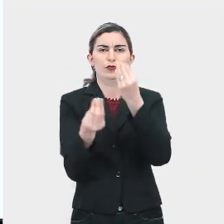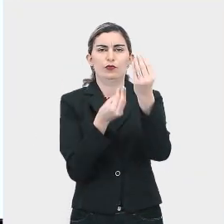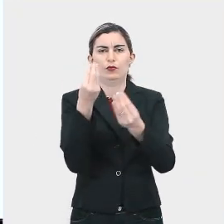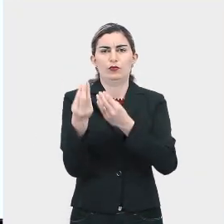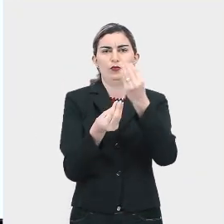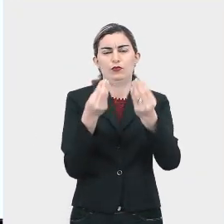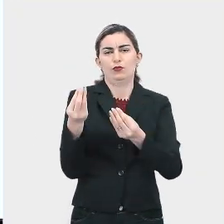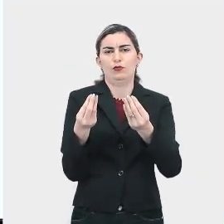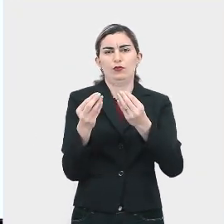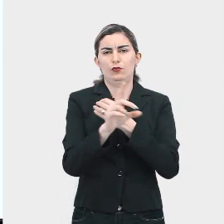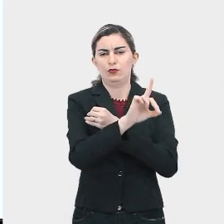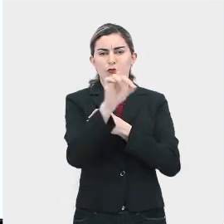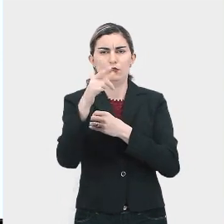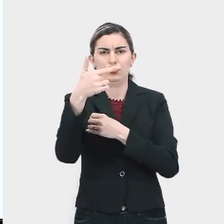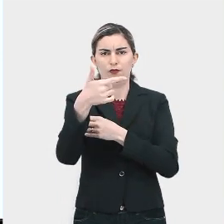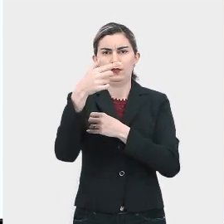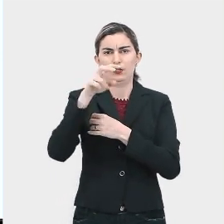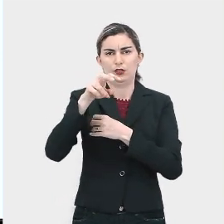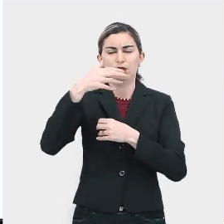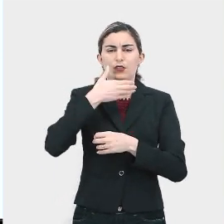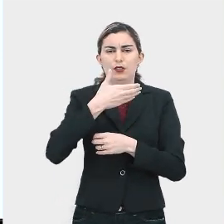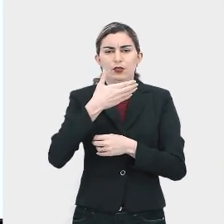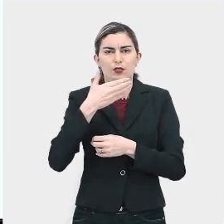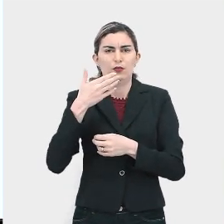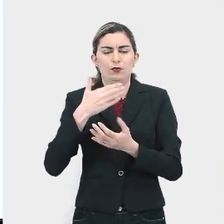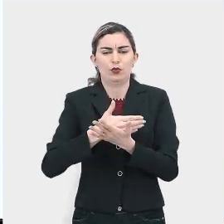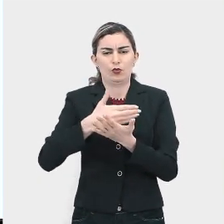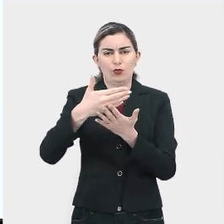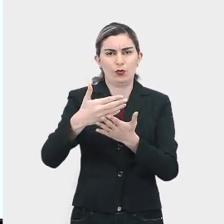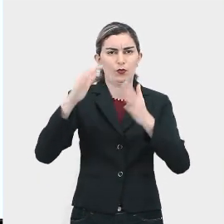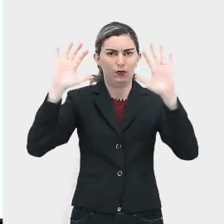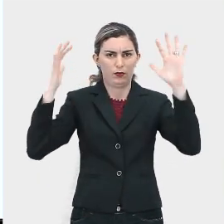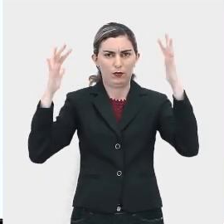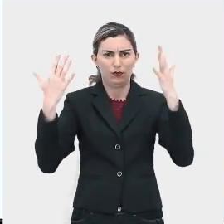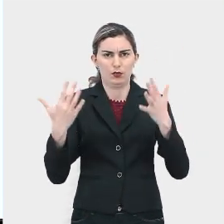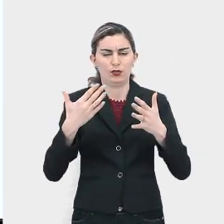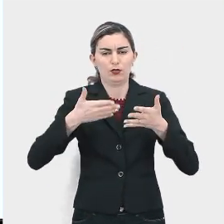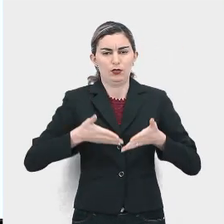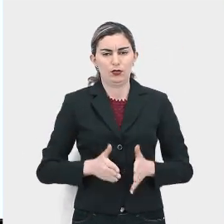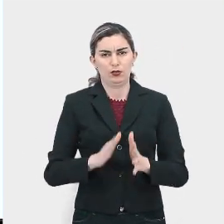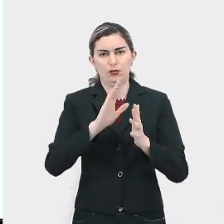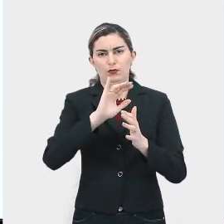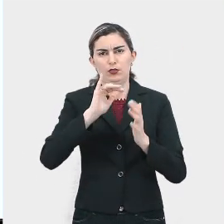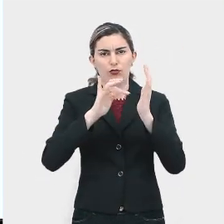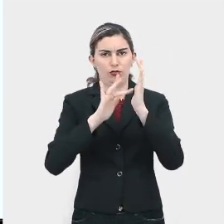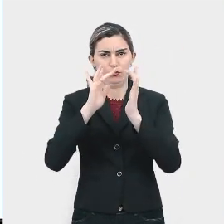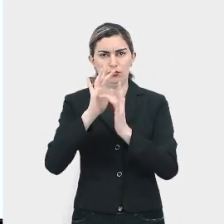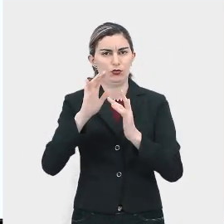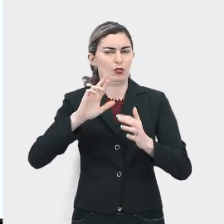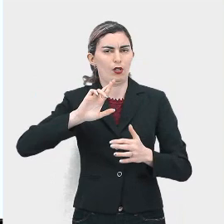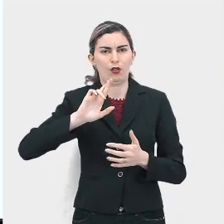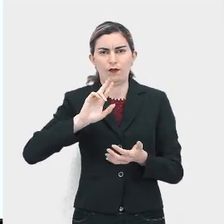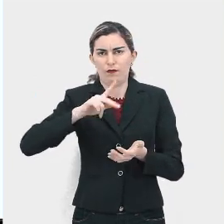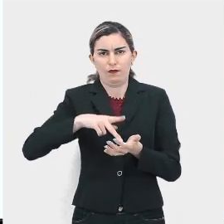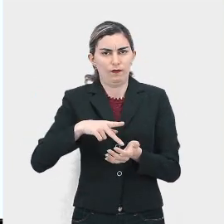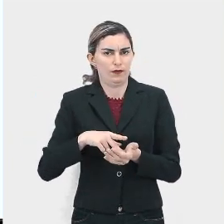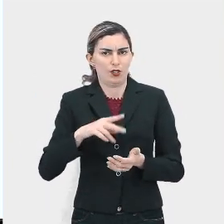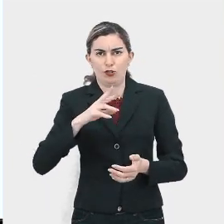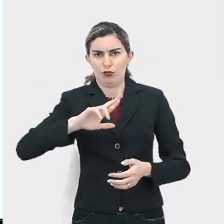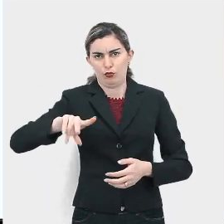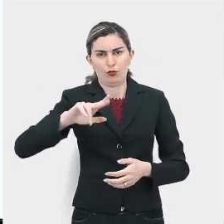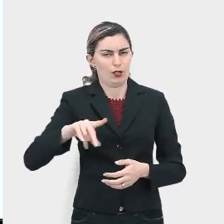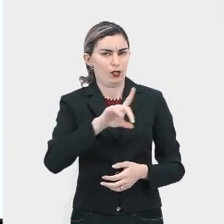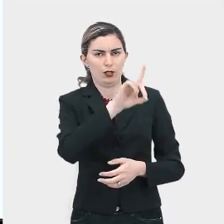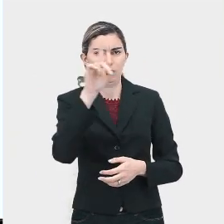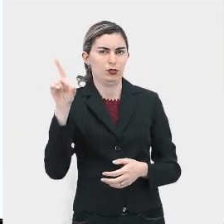a gente comemora o nascimento de Jesus, realmente não foi essa data? Não se sabe ao certo, porque o nosso calendário que a